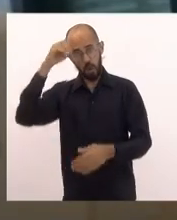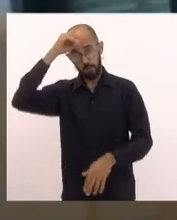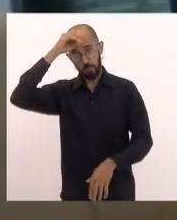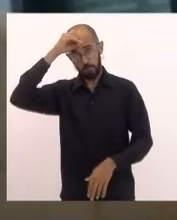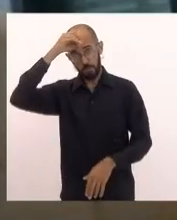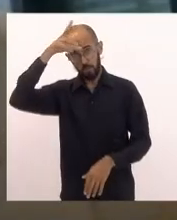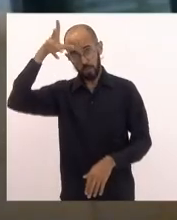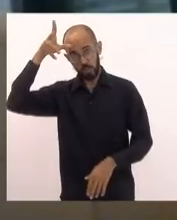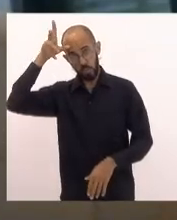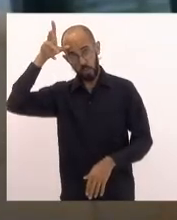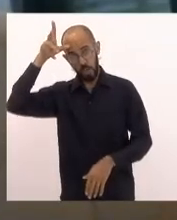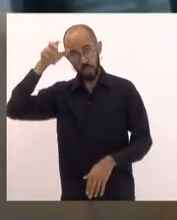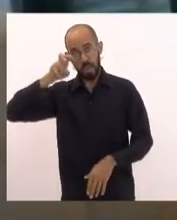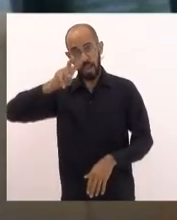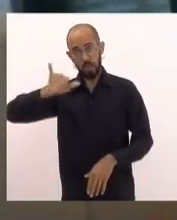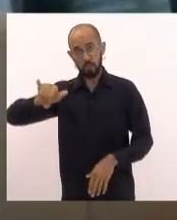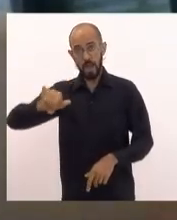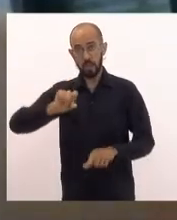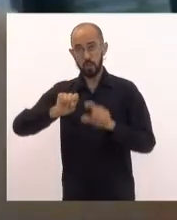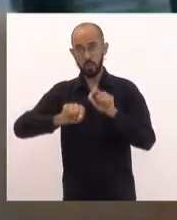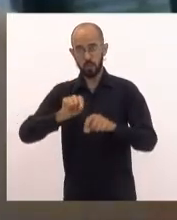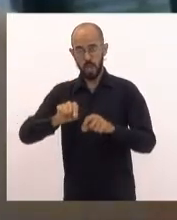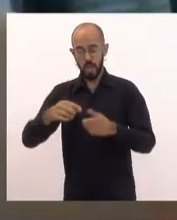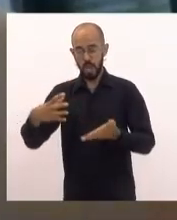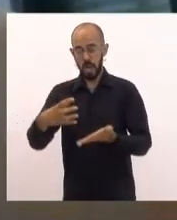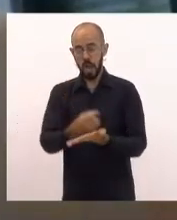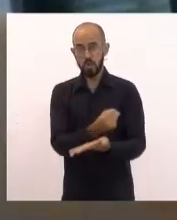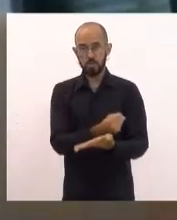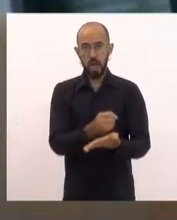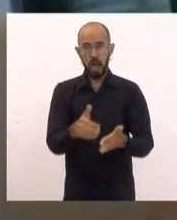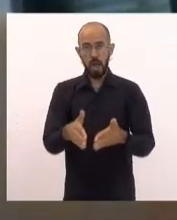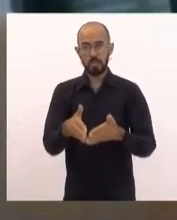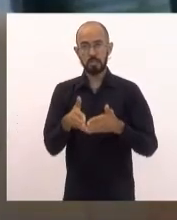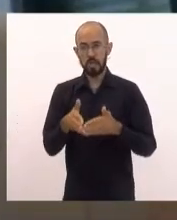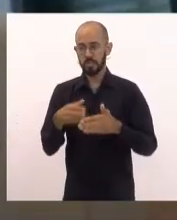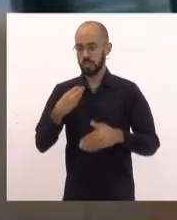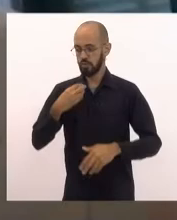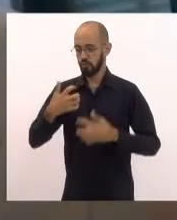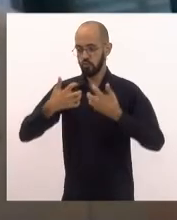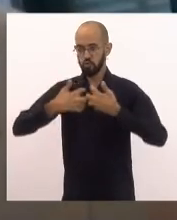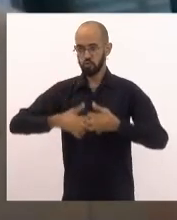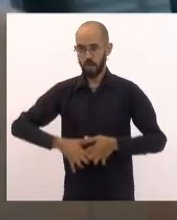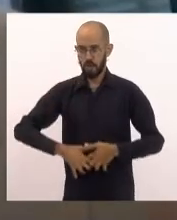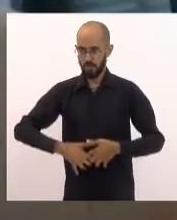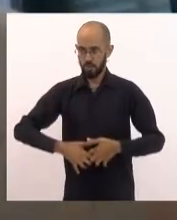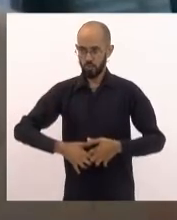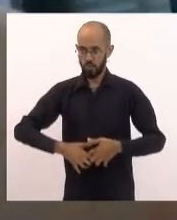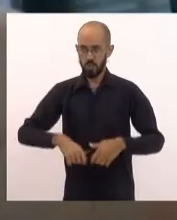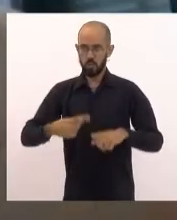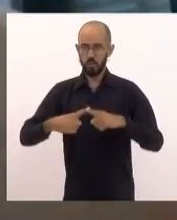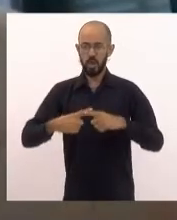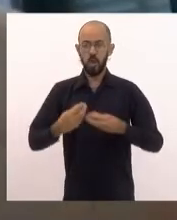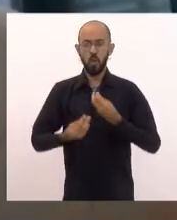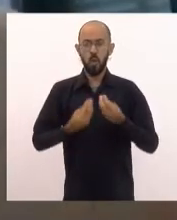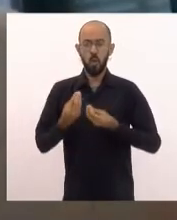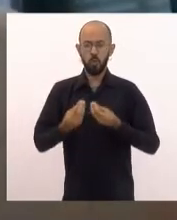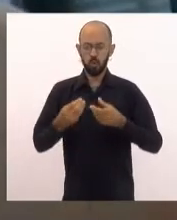ela irá caçar esse alvará, porque é o certo. Como é que um